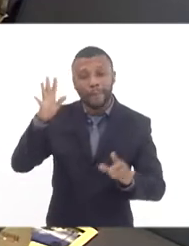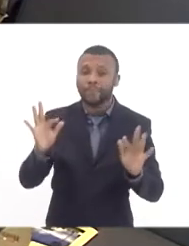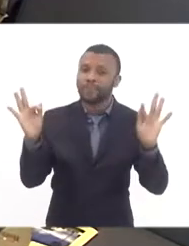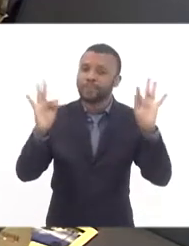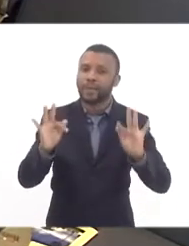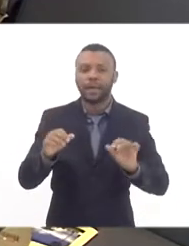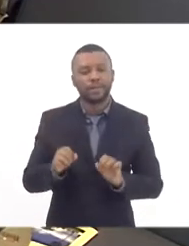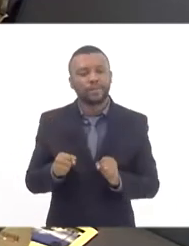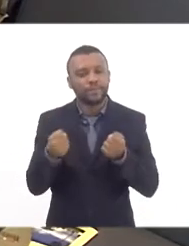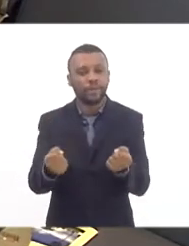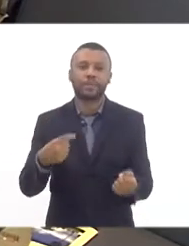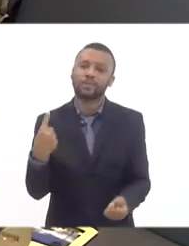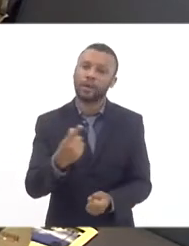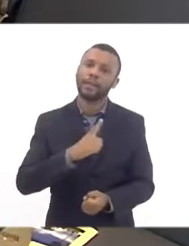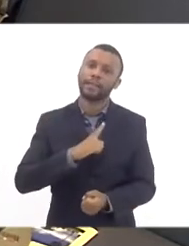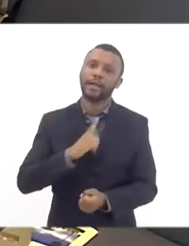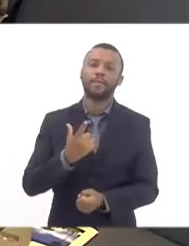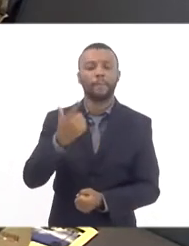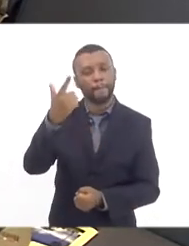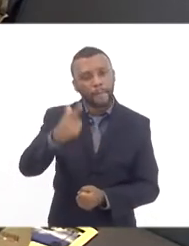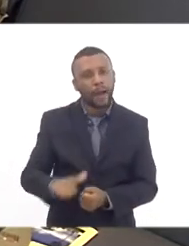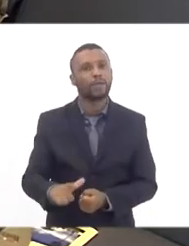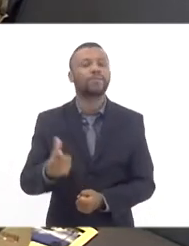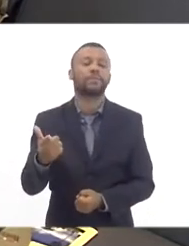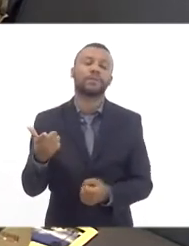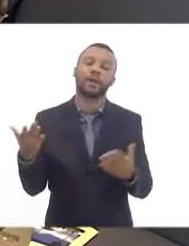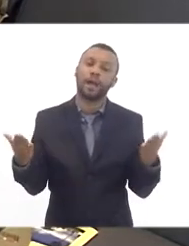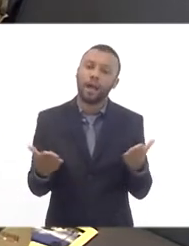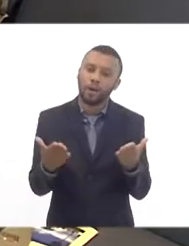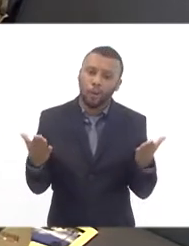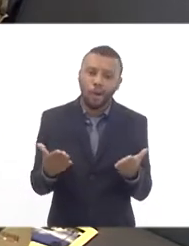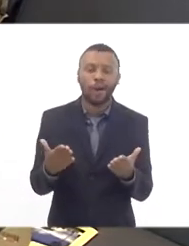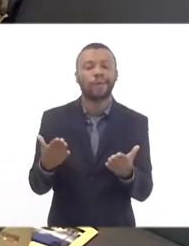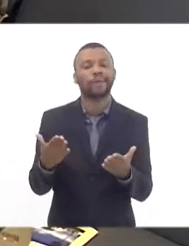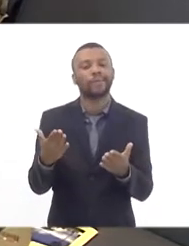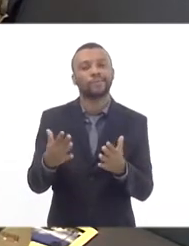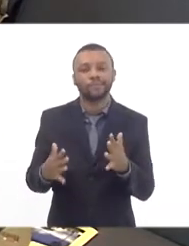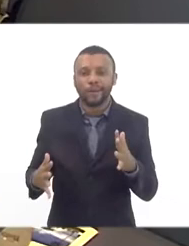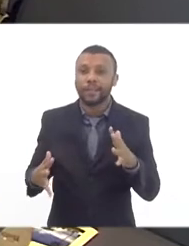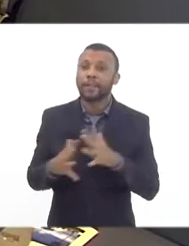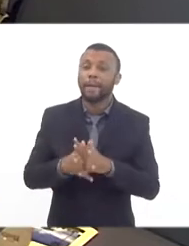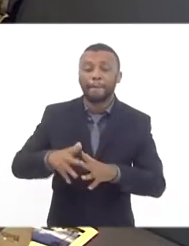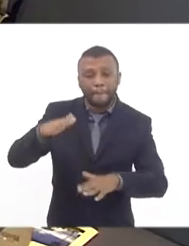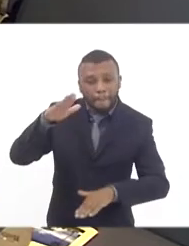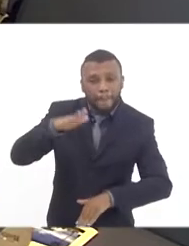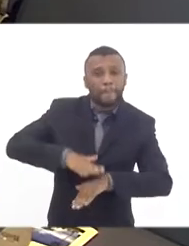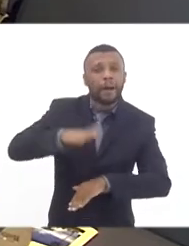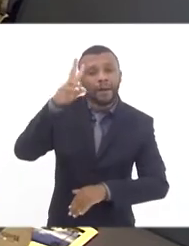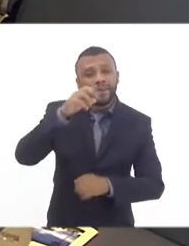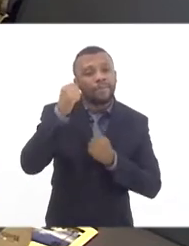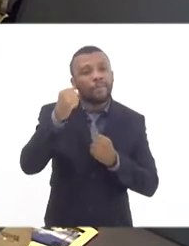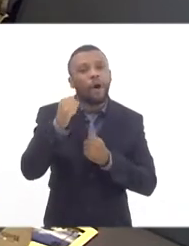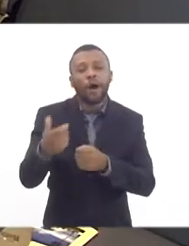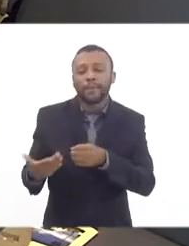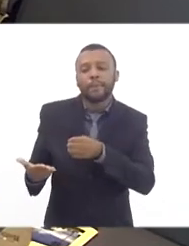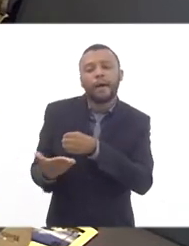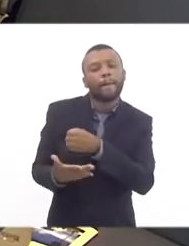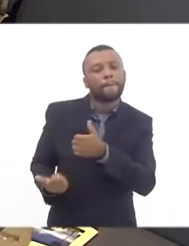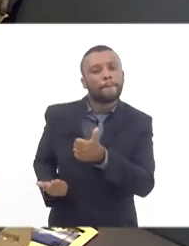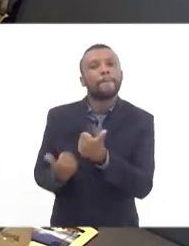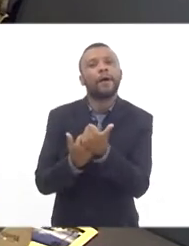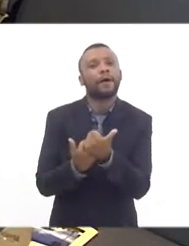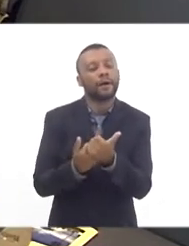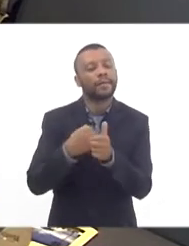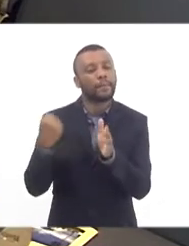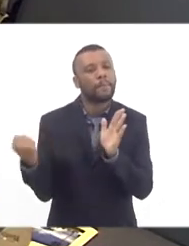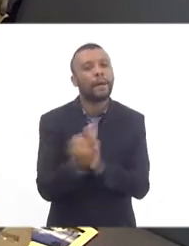esforço que nós estamos tendo mais uma vez e agora de uma forma ainda mais intensa para salvaguardar e para fortalecer esse patrimônio